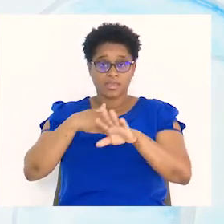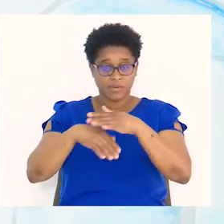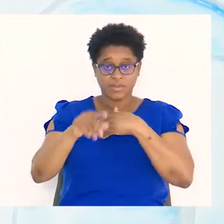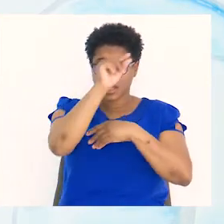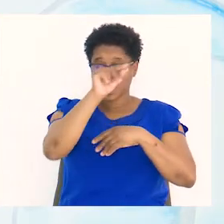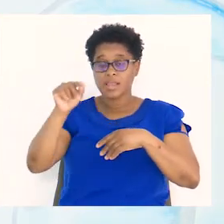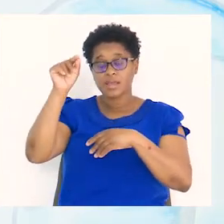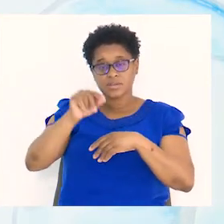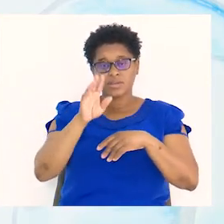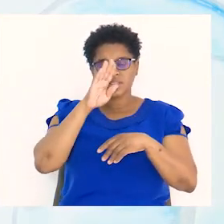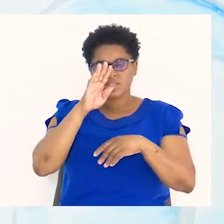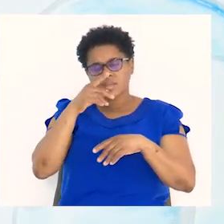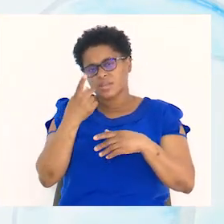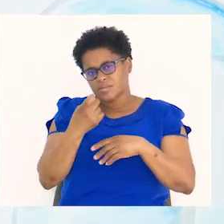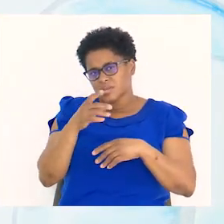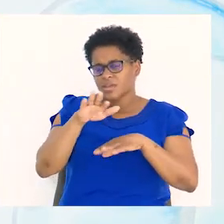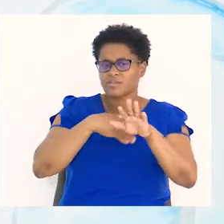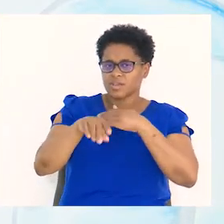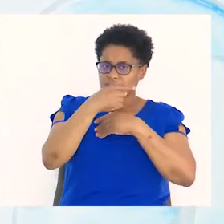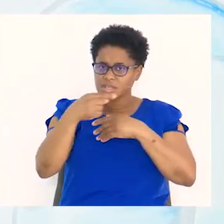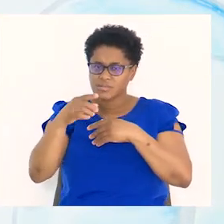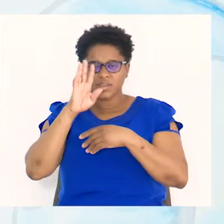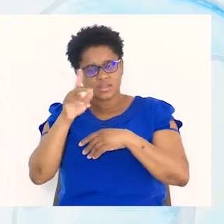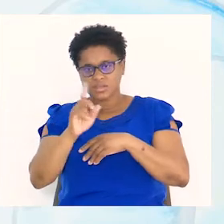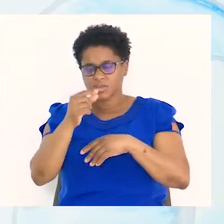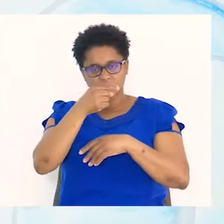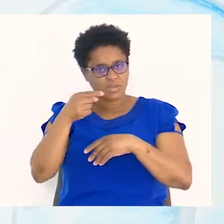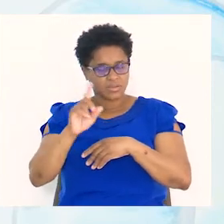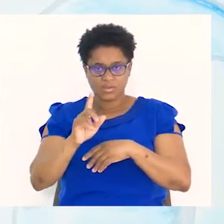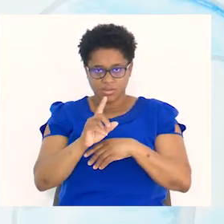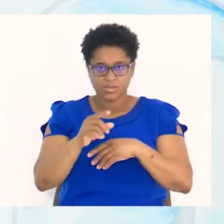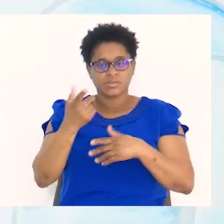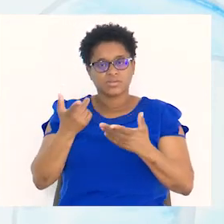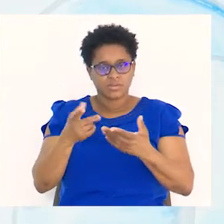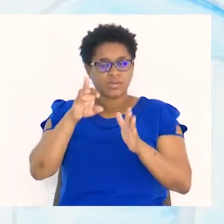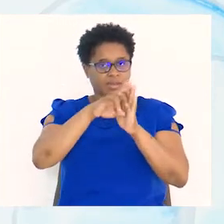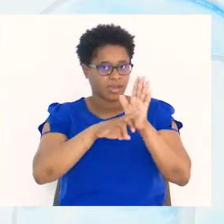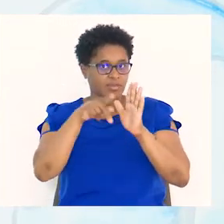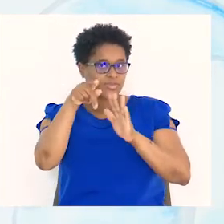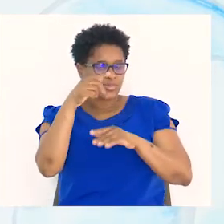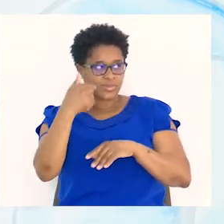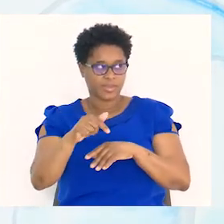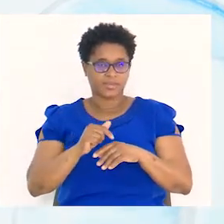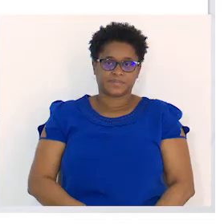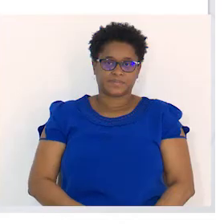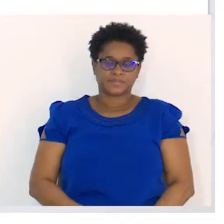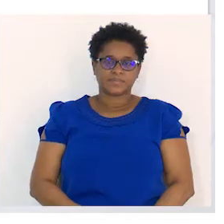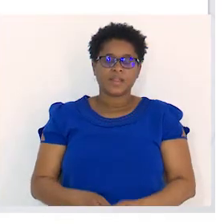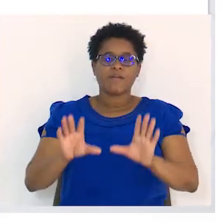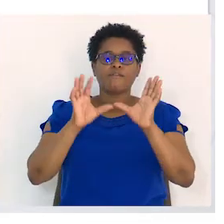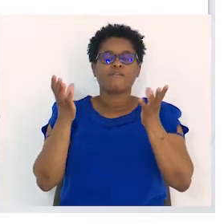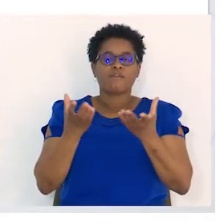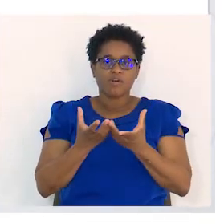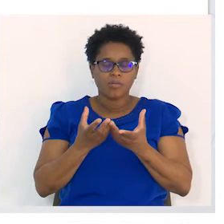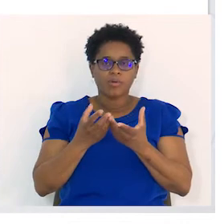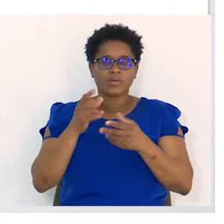for preciso, coloca hífen, não for preciso, não coloca, junta tudo, ou então recorre à preposição. Regras que tu tens. Forma o